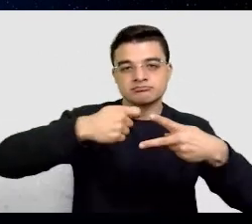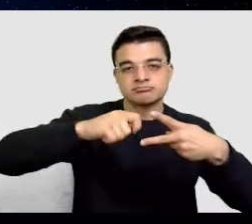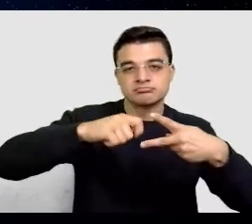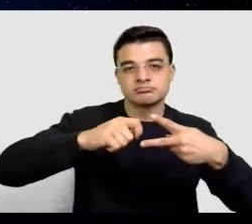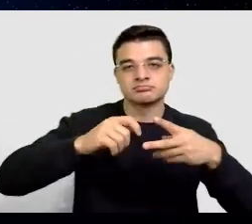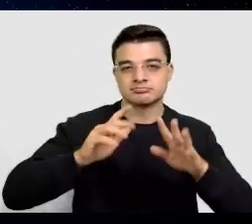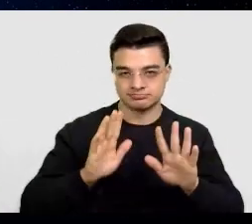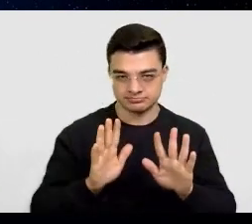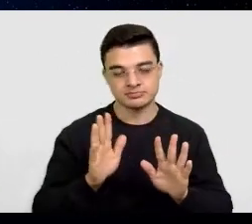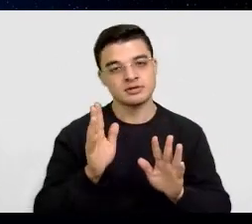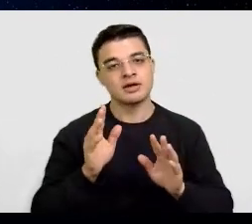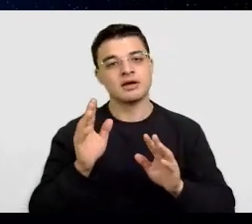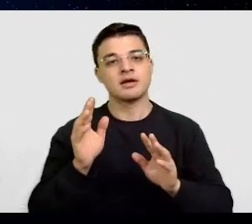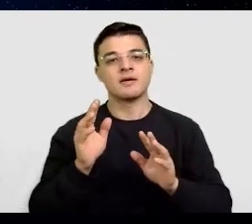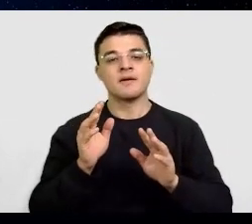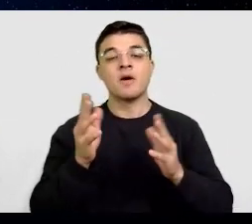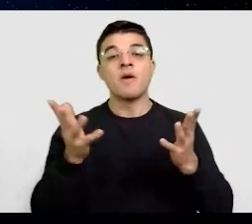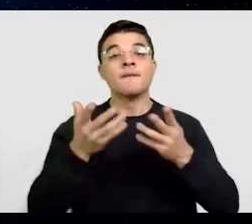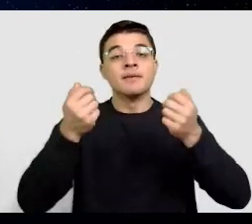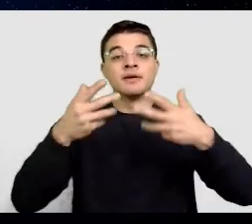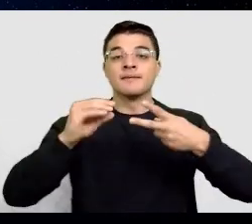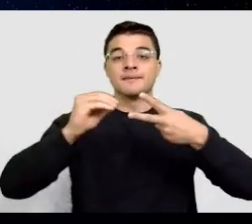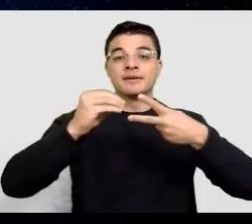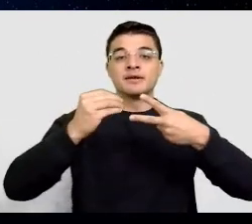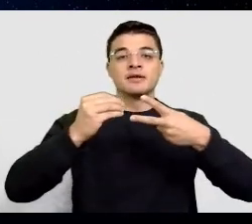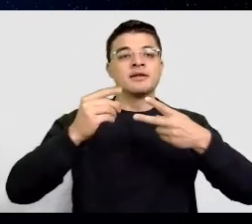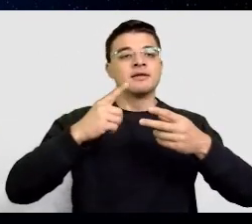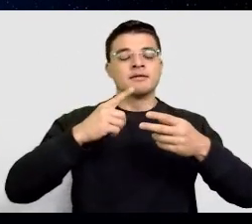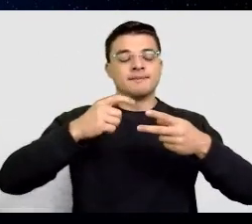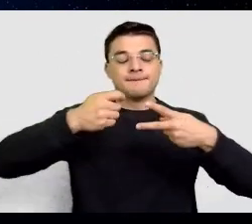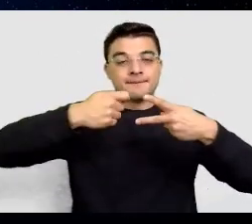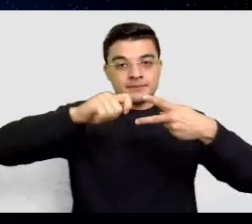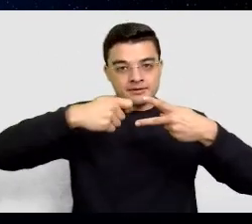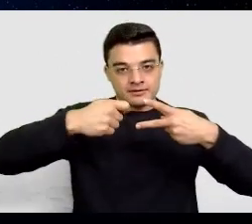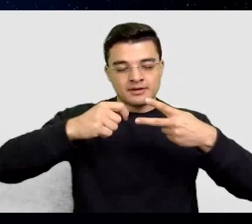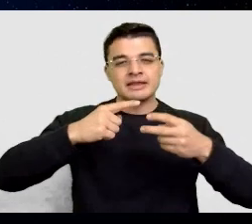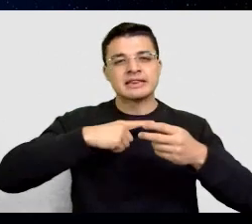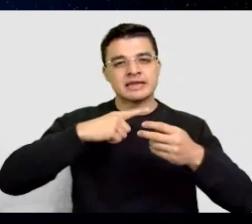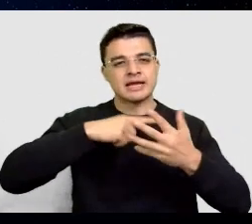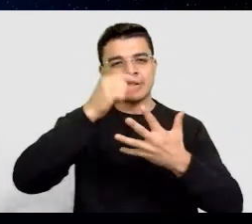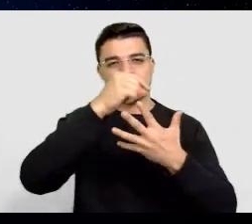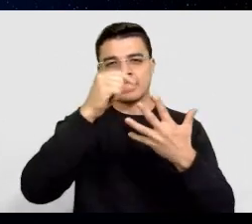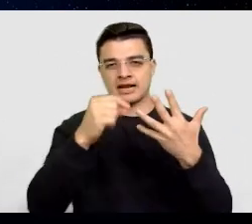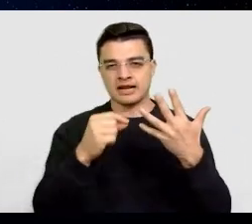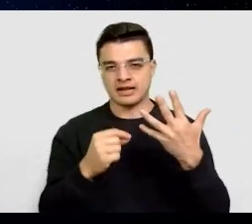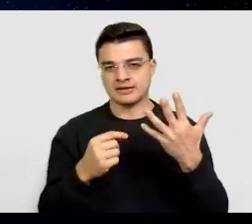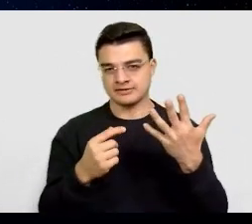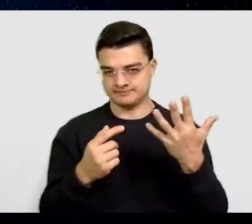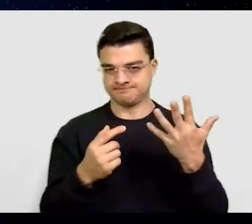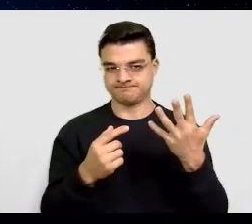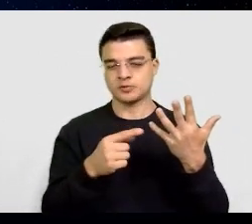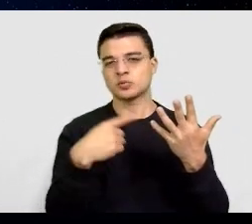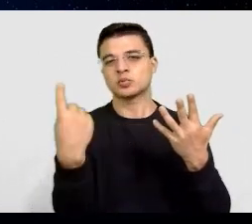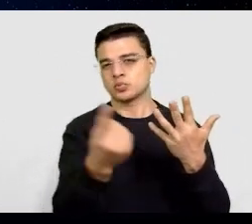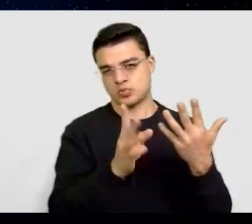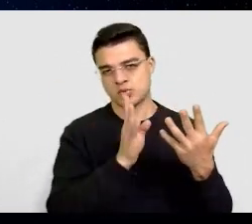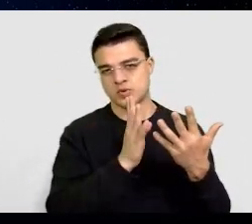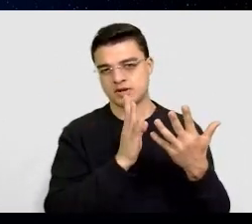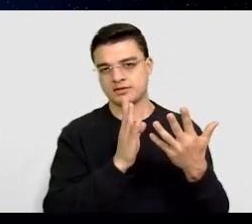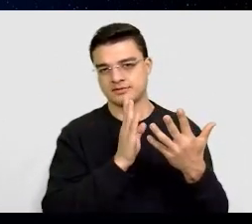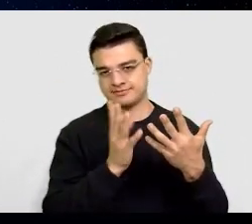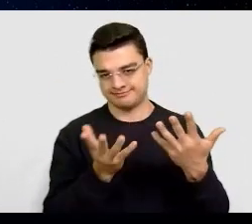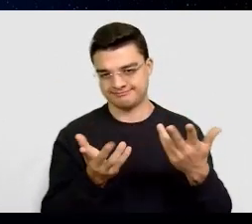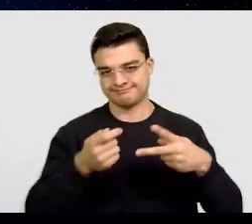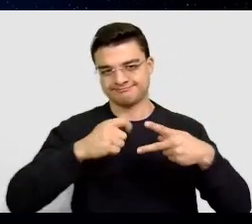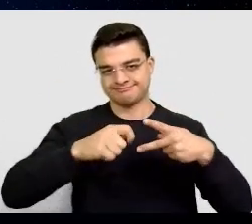falar um pouco sobre o Pix, seus padrões. Acredito que o Pix ele já dispensa apresentações, todo brasileiro já conhece, é um meio de pagamento criado